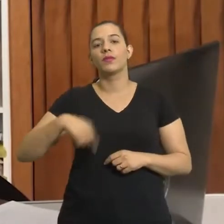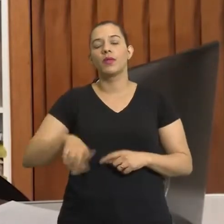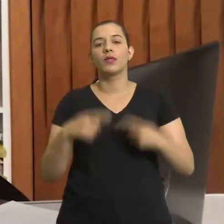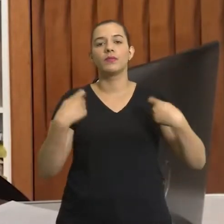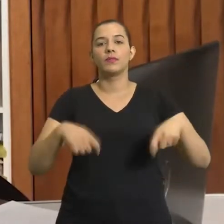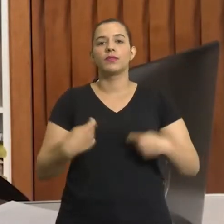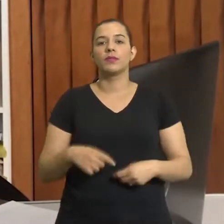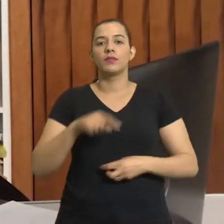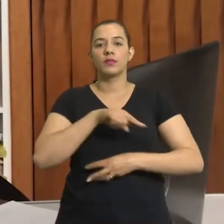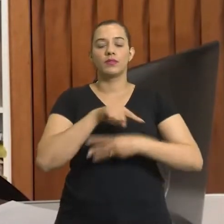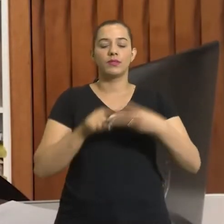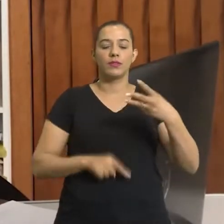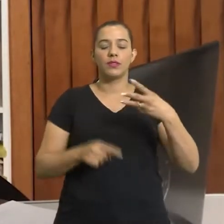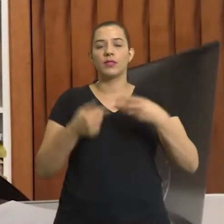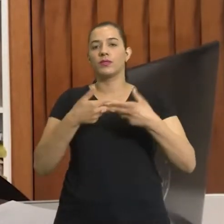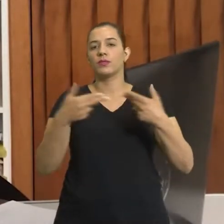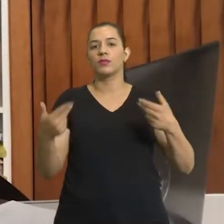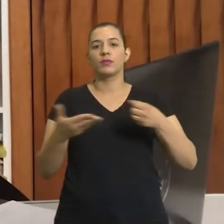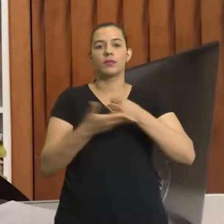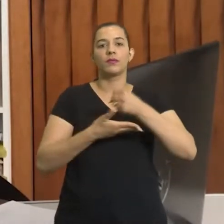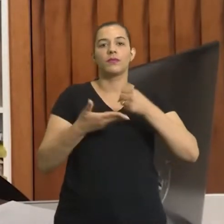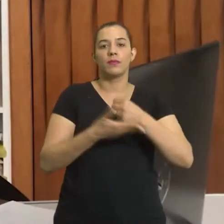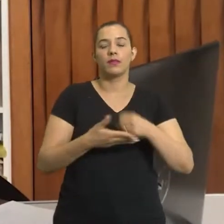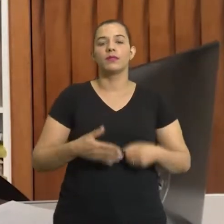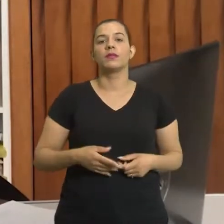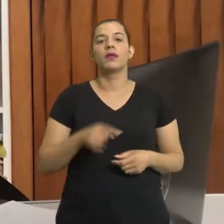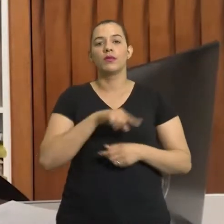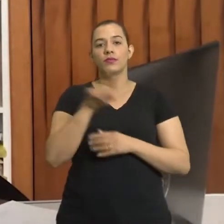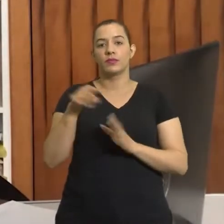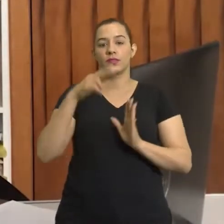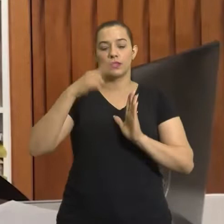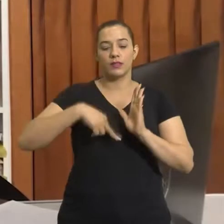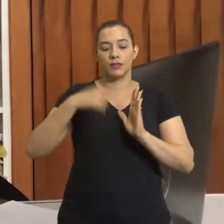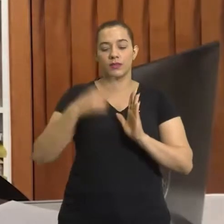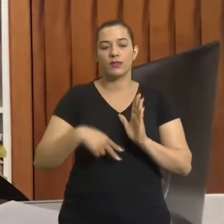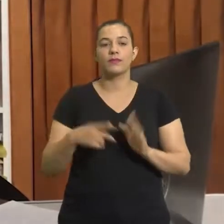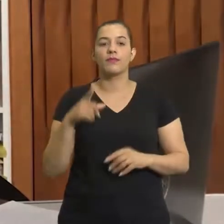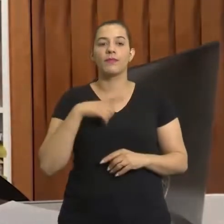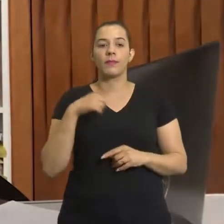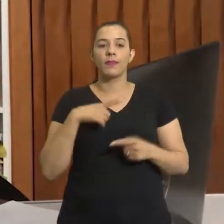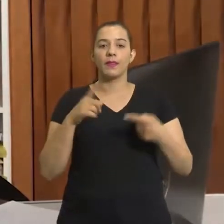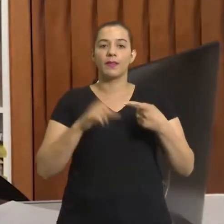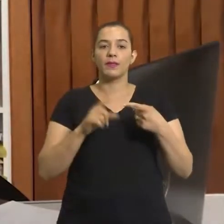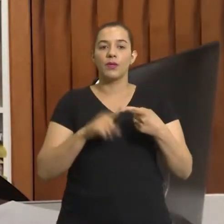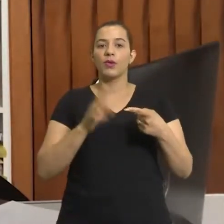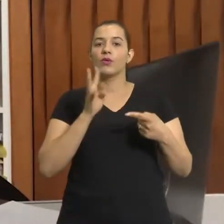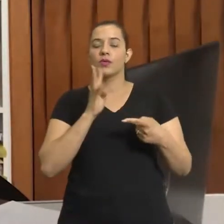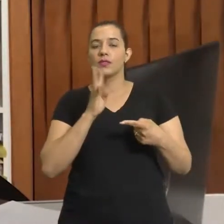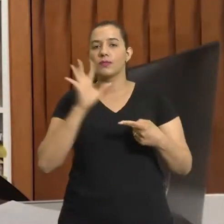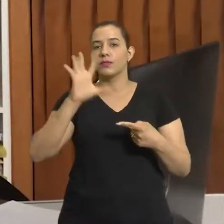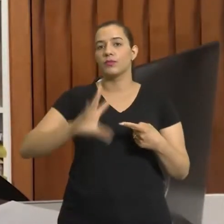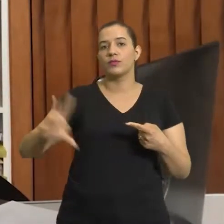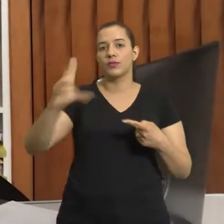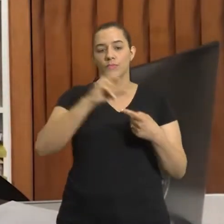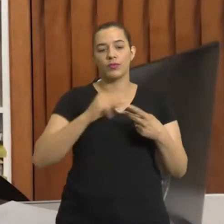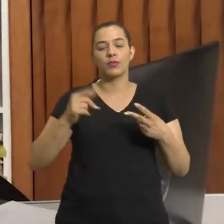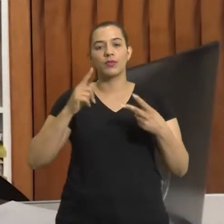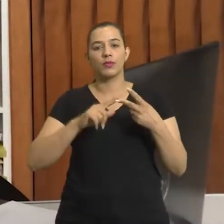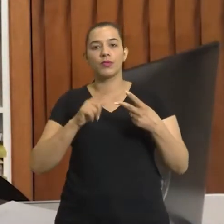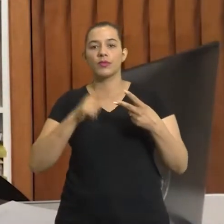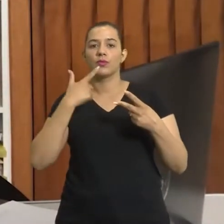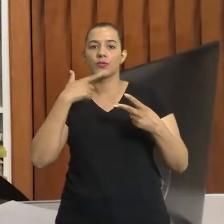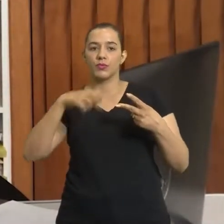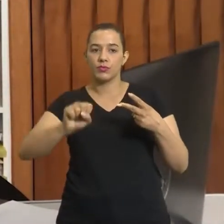de 3 conhecimentos básicos. Então, um leitor competente é aquele leitor que tem conhecimento de mundo, conhecimento linguístico e